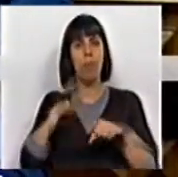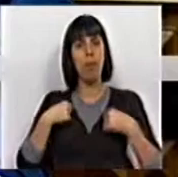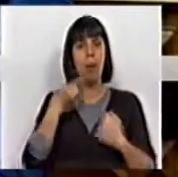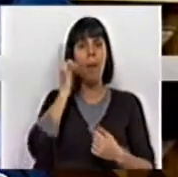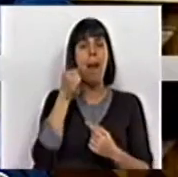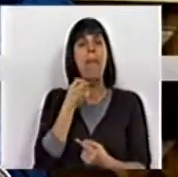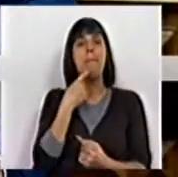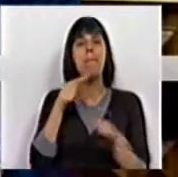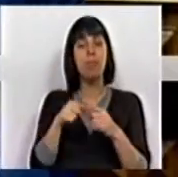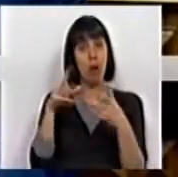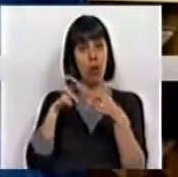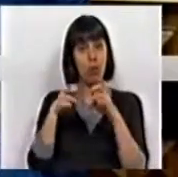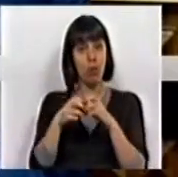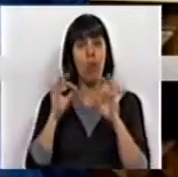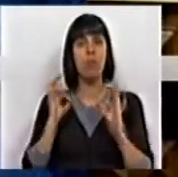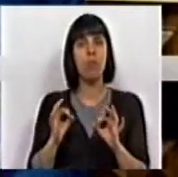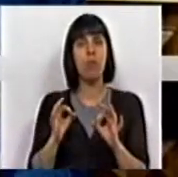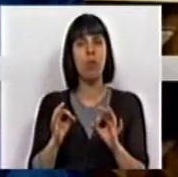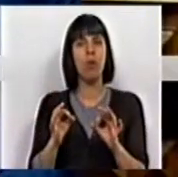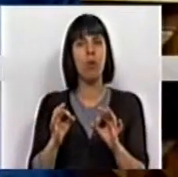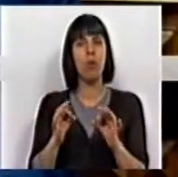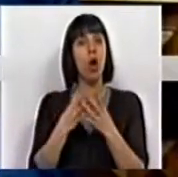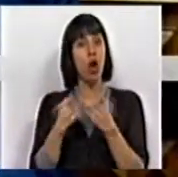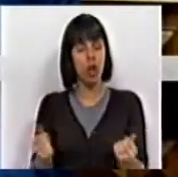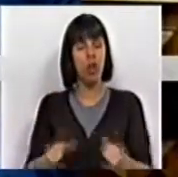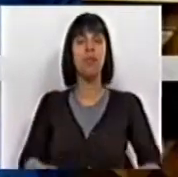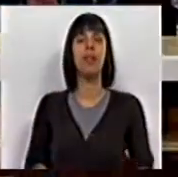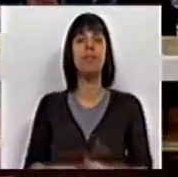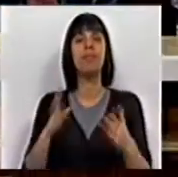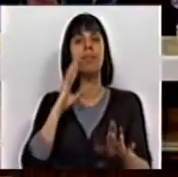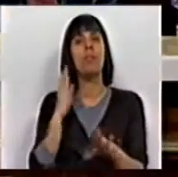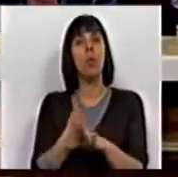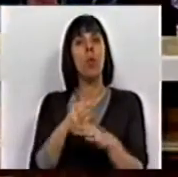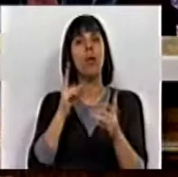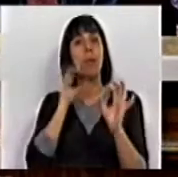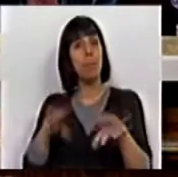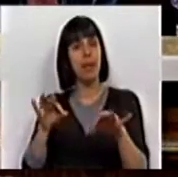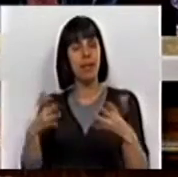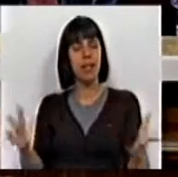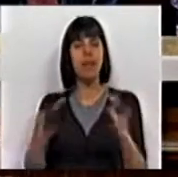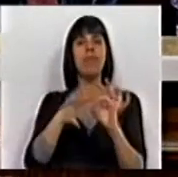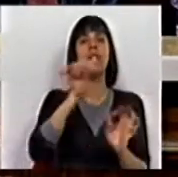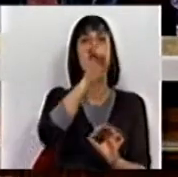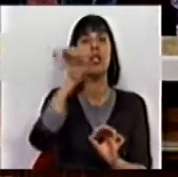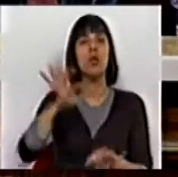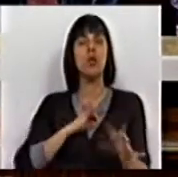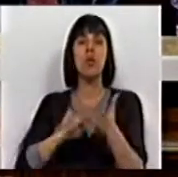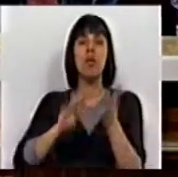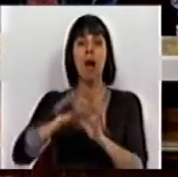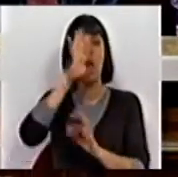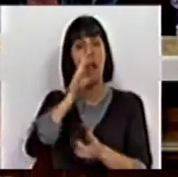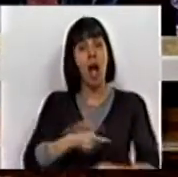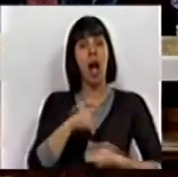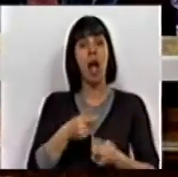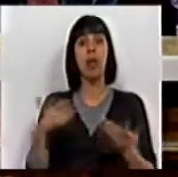bombeiros perceber se este problema está resolvido. E por último, para terminar, relativamente às questões que o Sr. Secretário de Estado